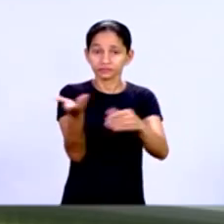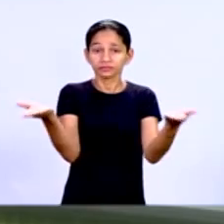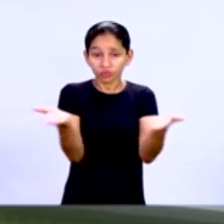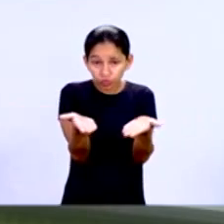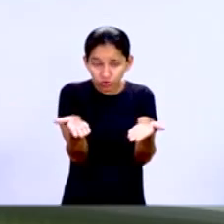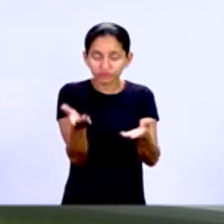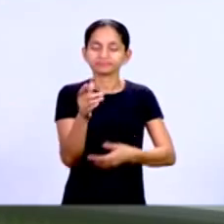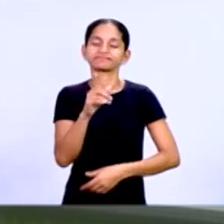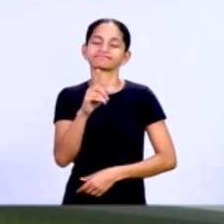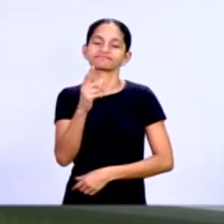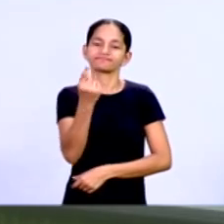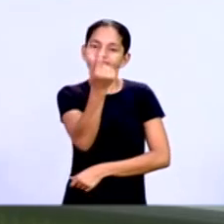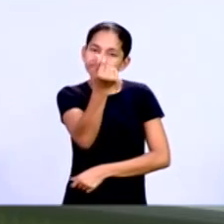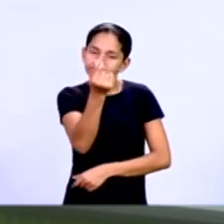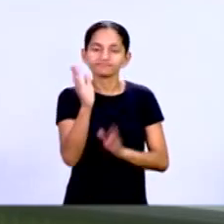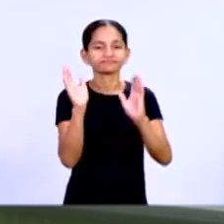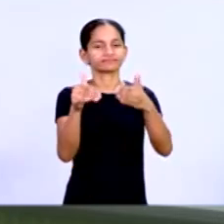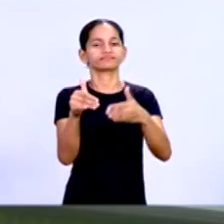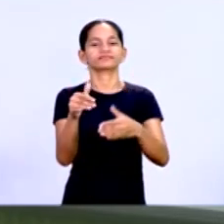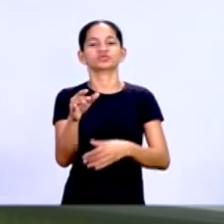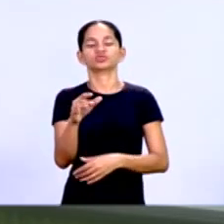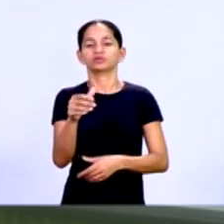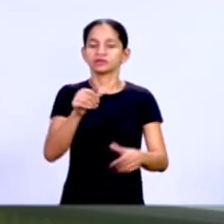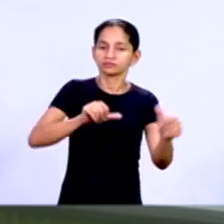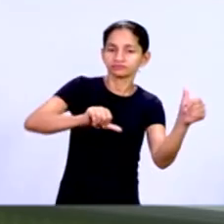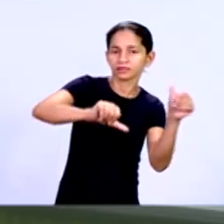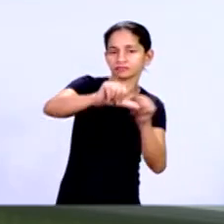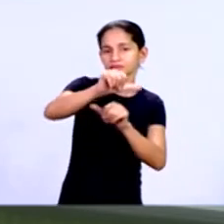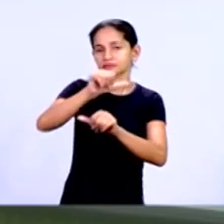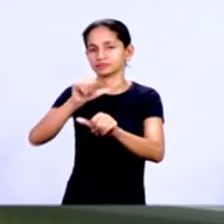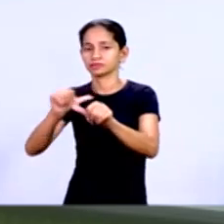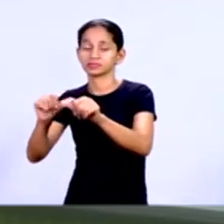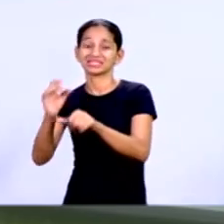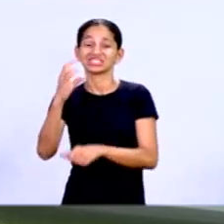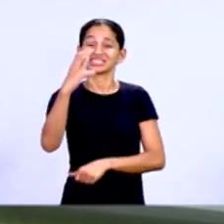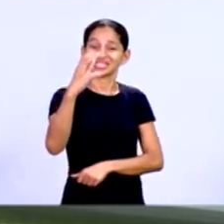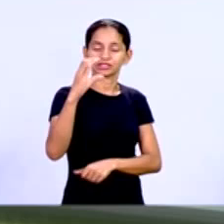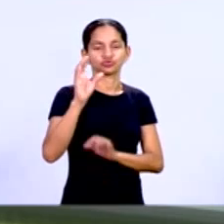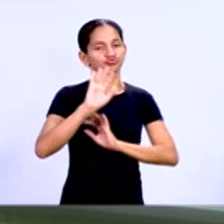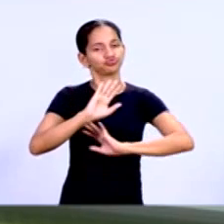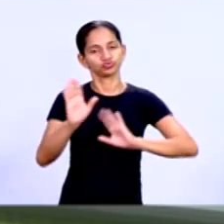o interessante é a parte de mercado financeiro, mercado de capitais, mercado de crédito.